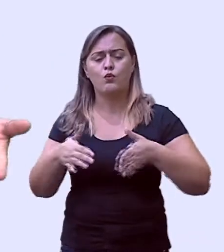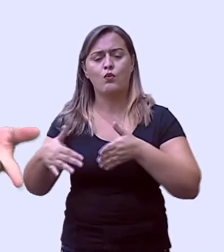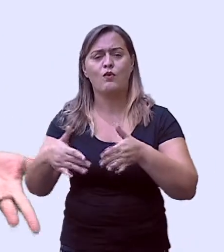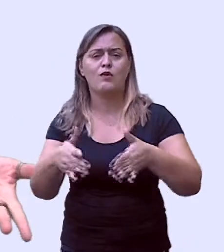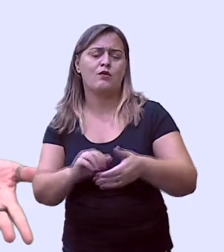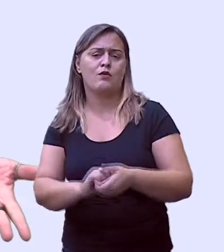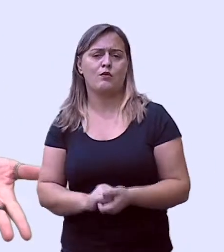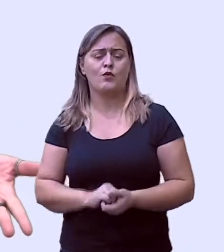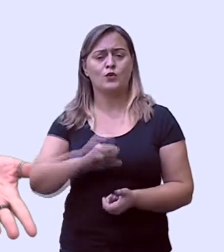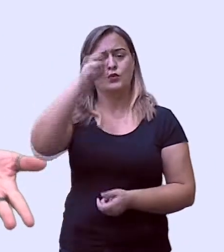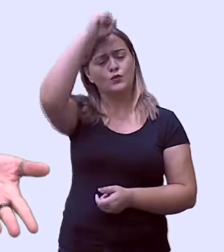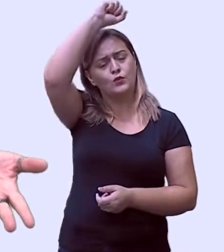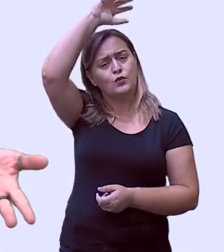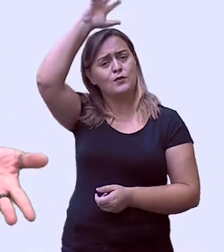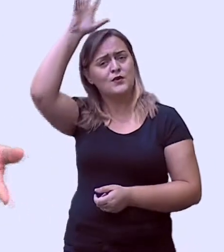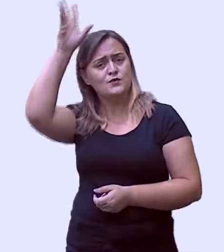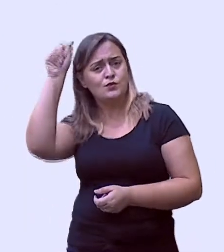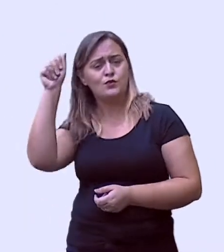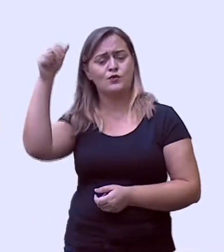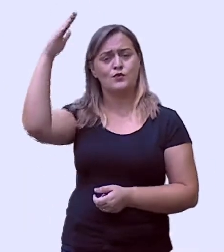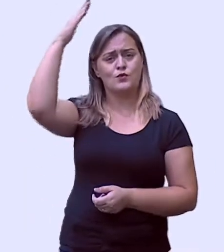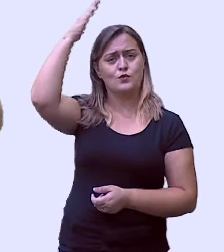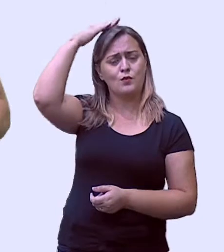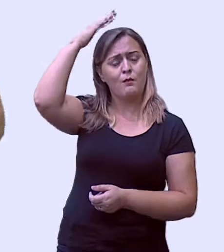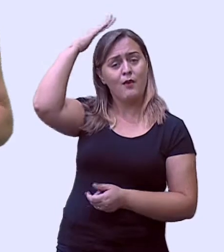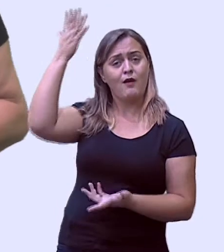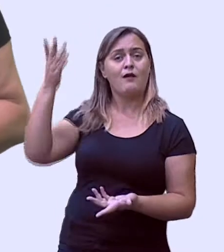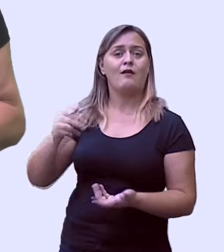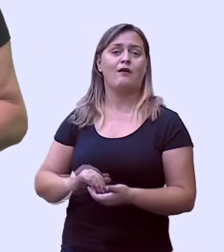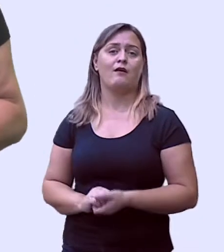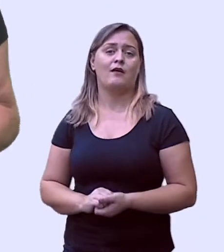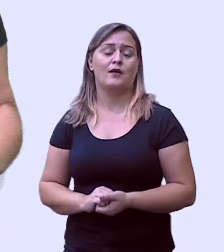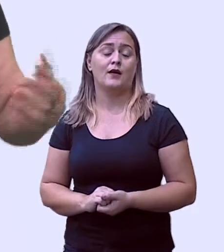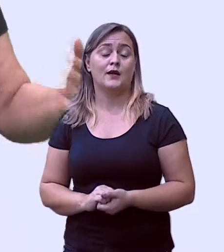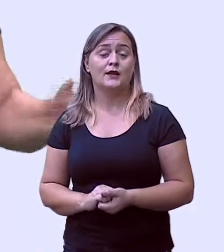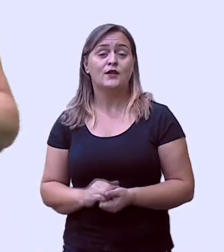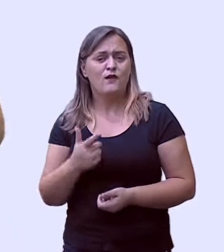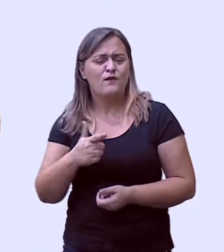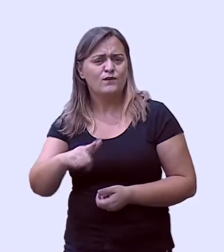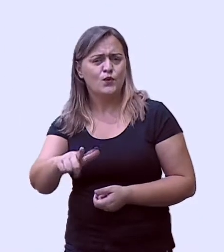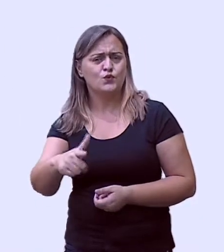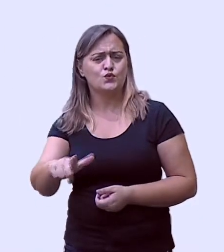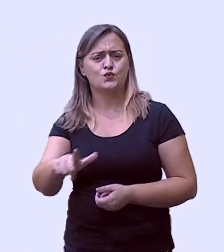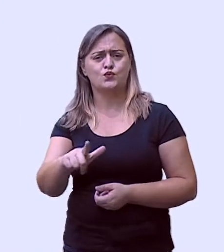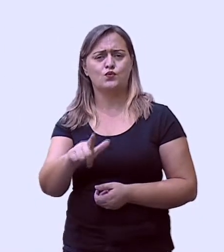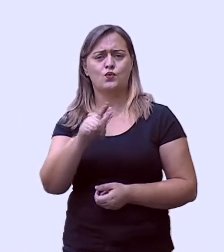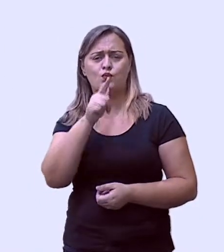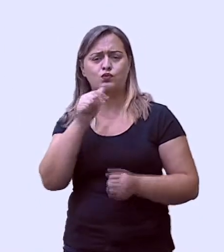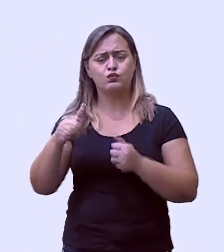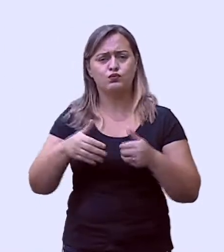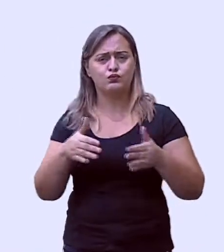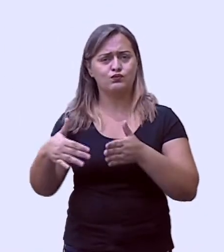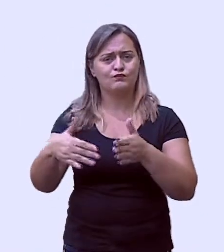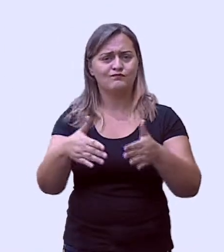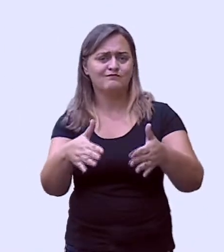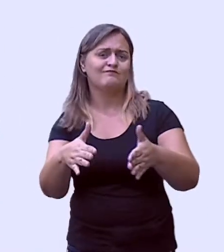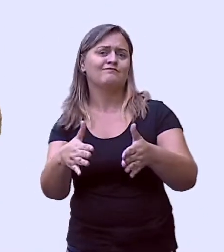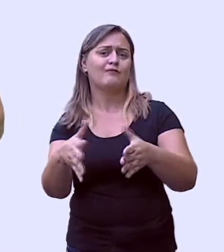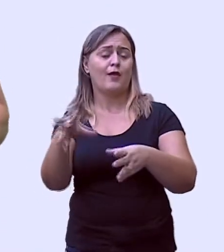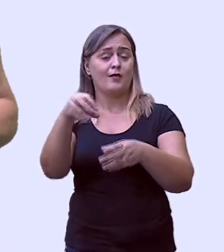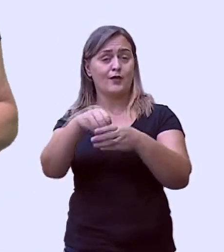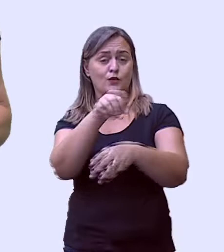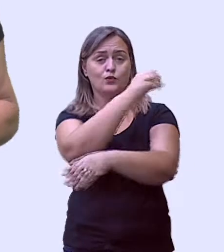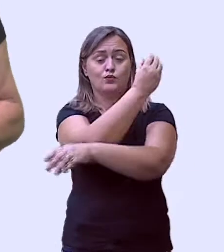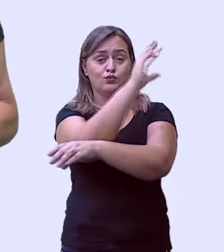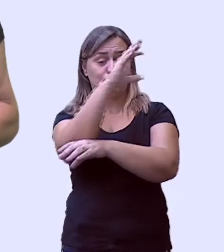a Bacia do Paraná, a Bacia do São Francisco e a Bacia do Parnaíba. A sua